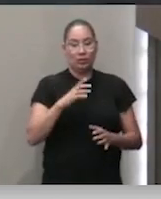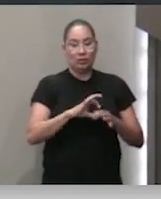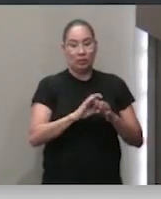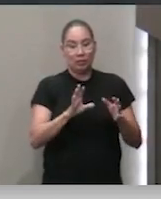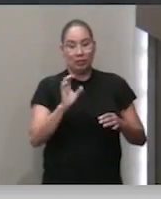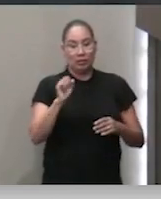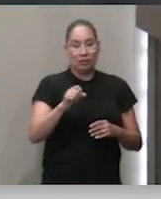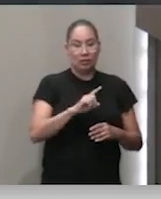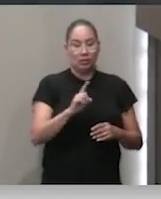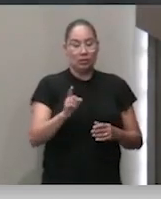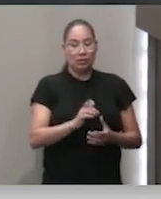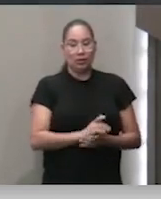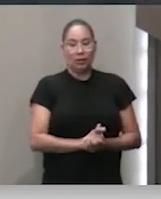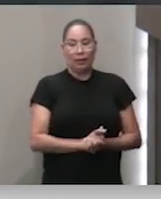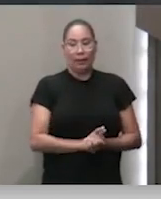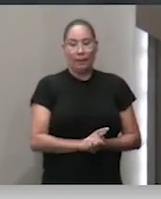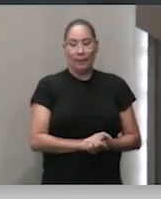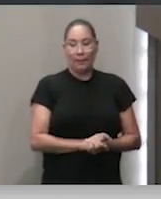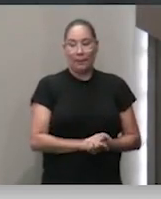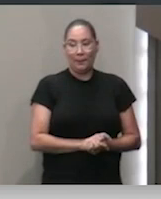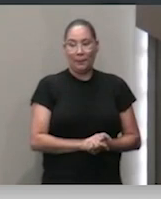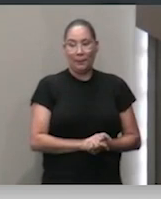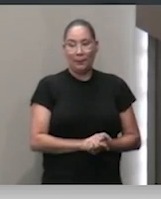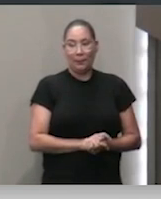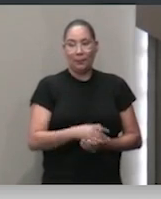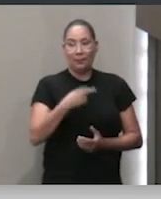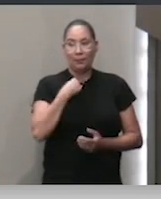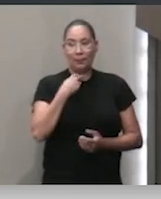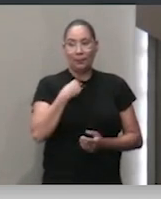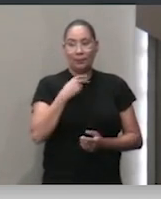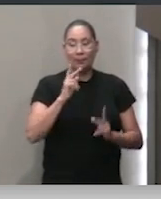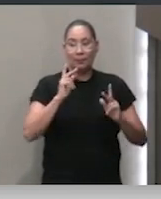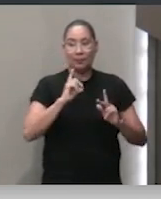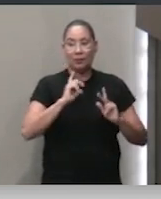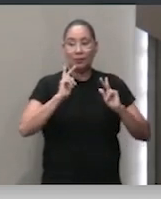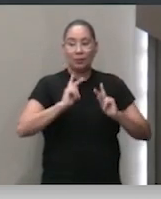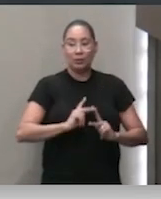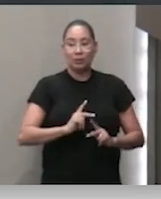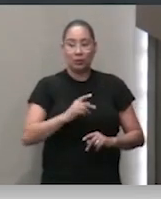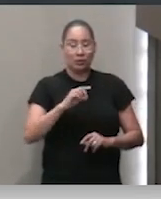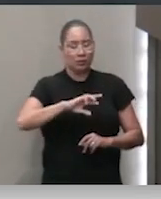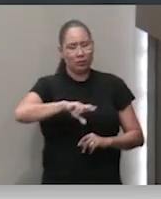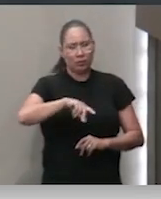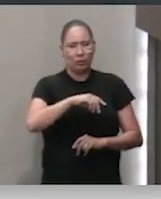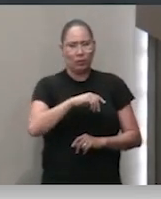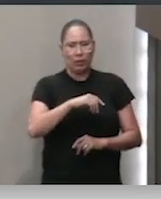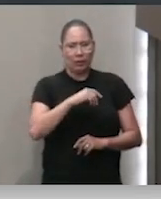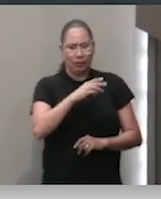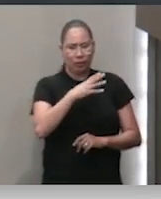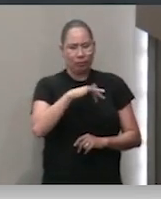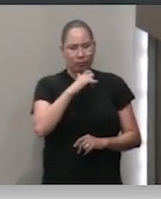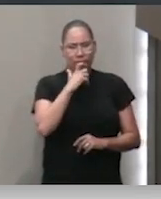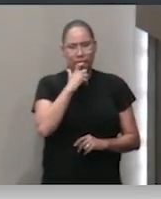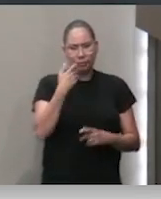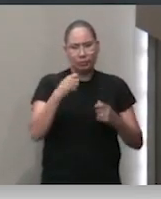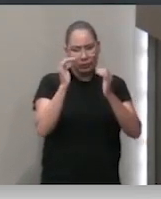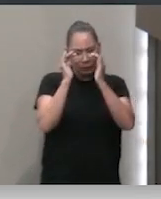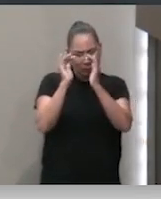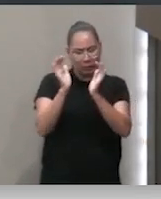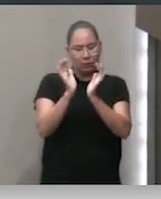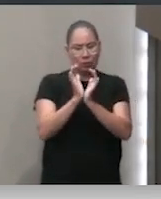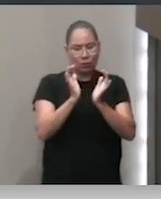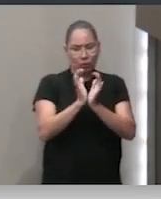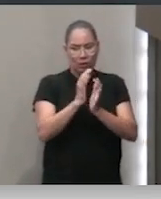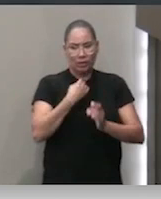Meirelles vai falar, a gente libera o microfone ali, que não dá para cortar gente. Tem gente aí que não saiu da 3ª série. Então vamos deixar aí, a gente não consegue respeitar o colega que está falando